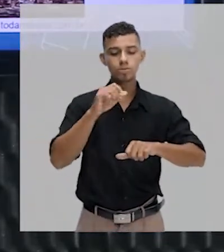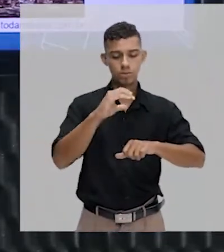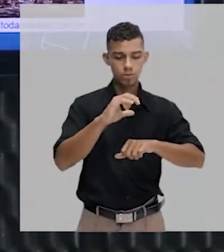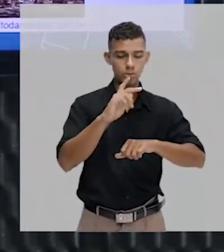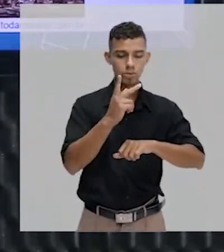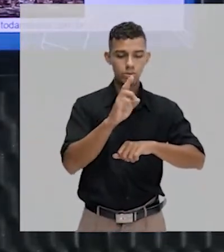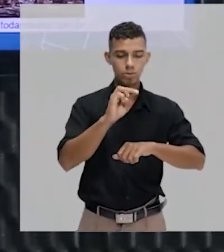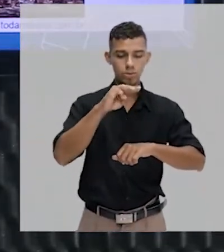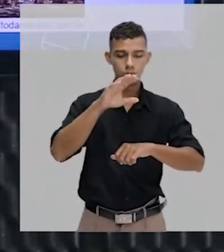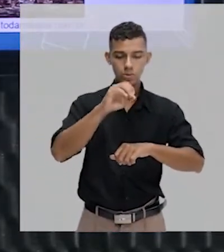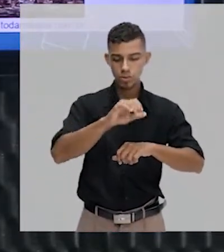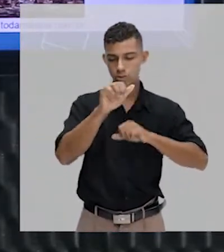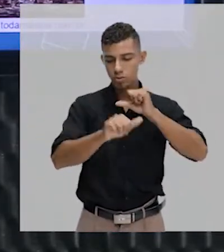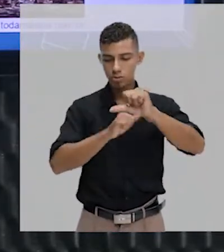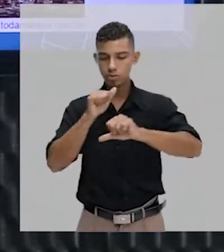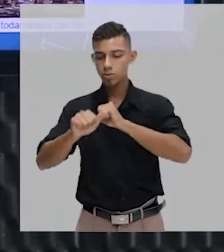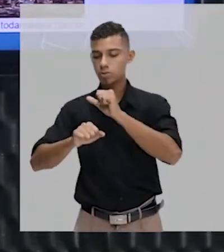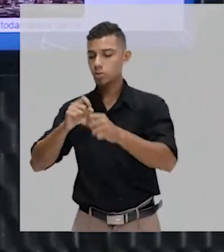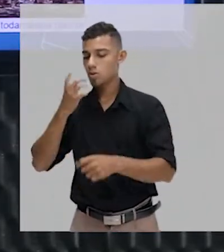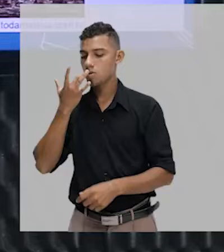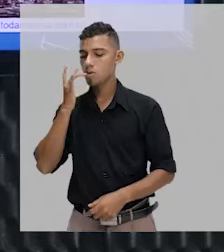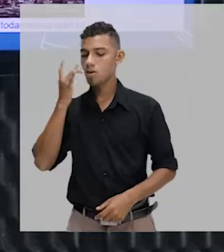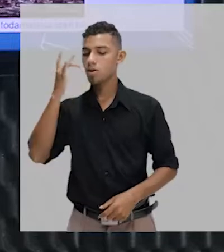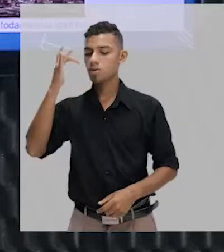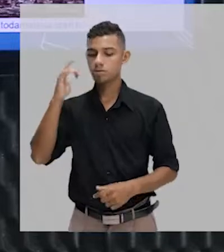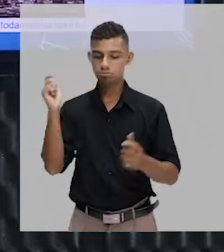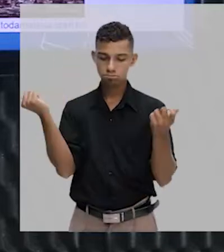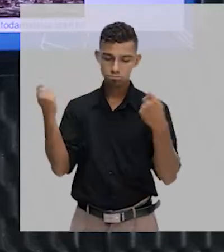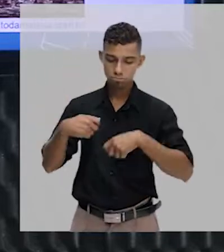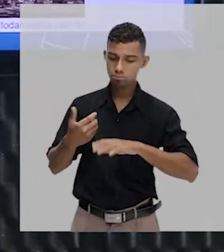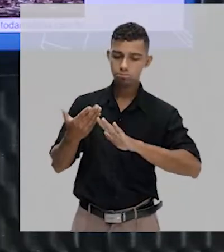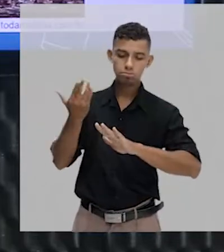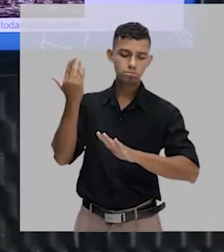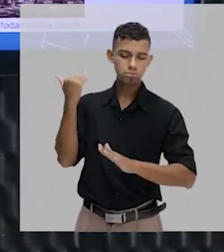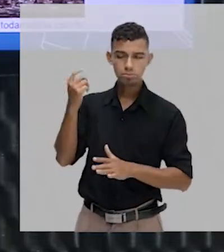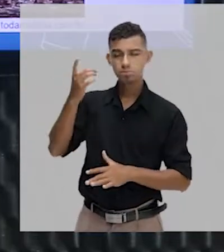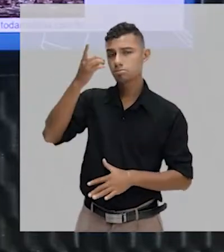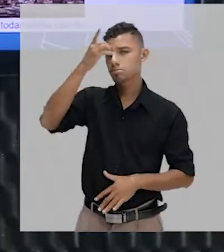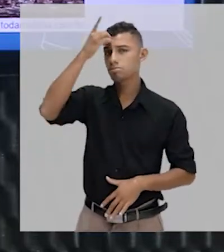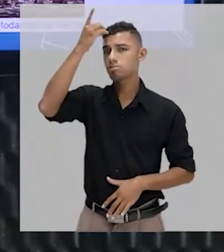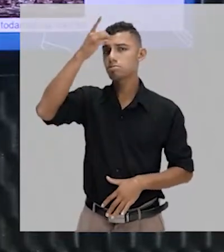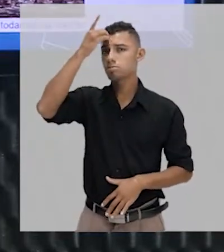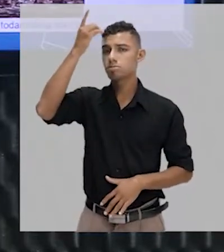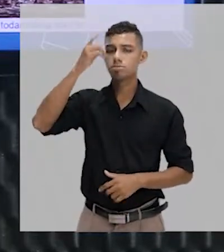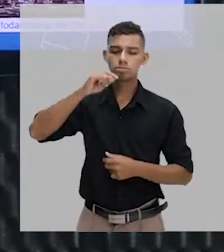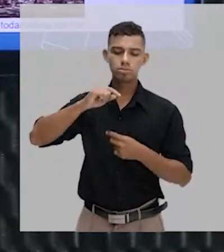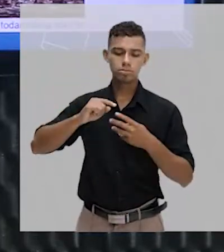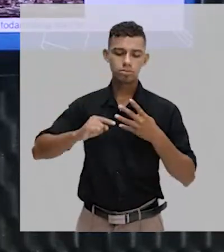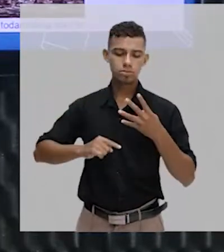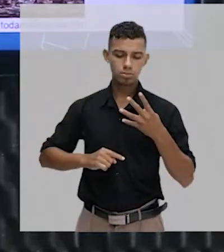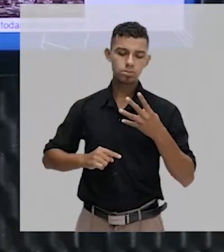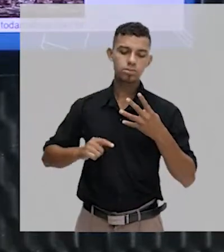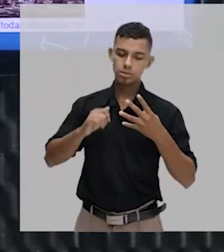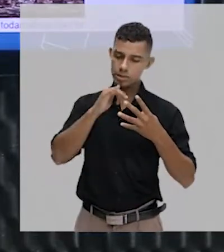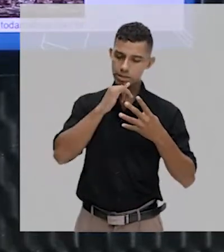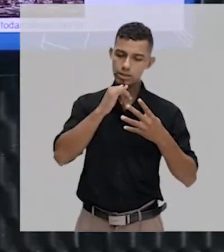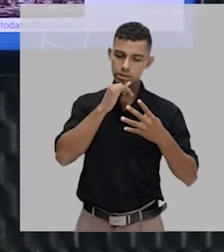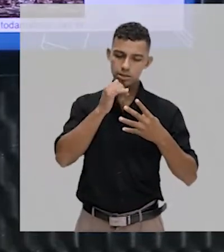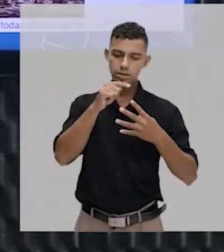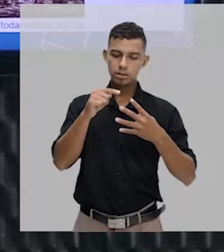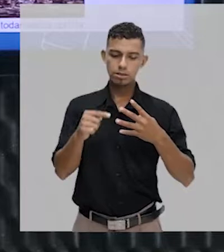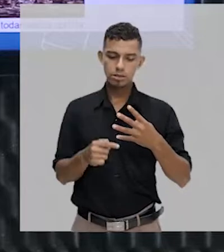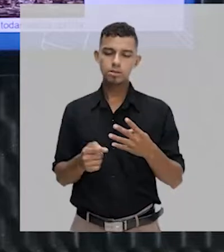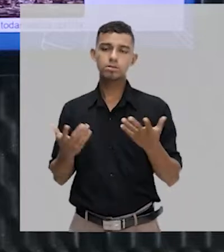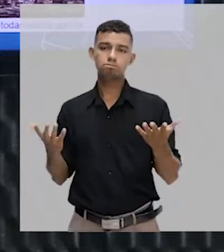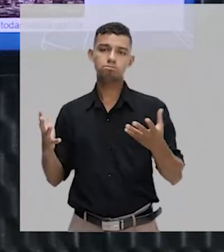aqui, como foi dito, né, até então ainda reinava um pouco a ideia desses quatro elementos. Então, se a gente